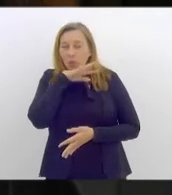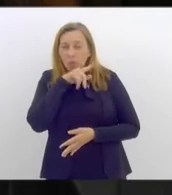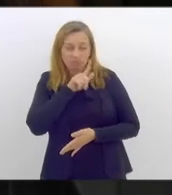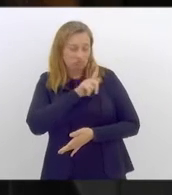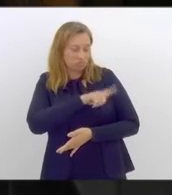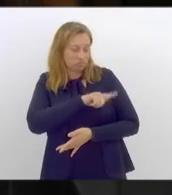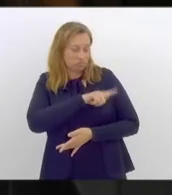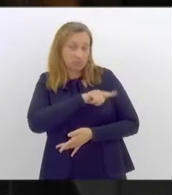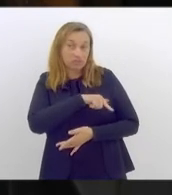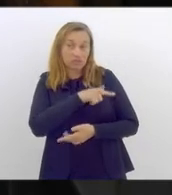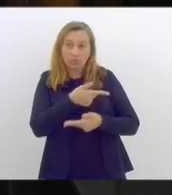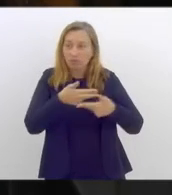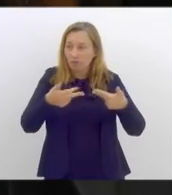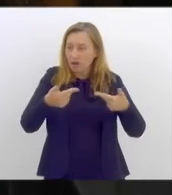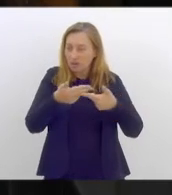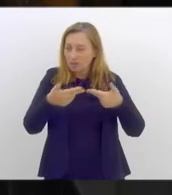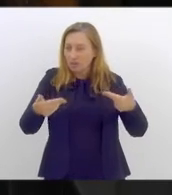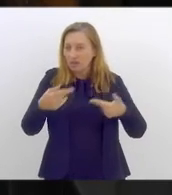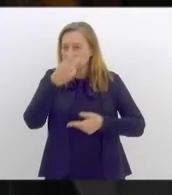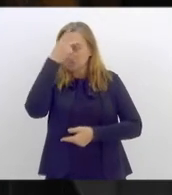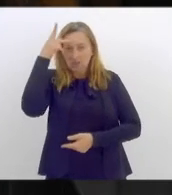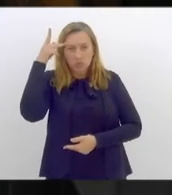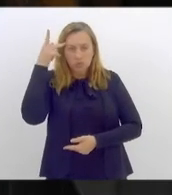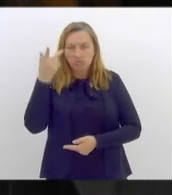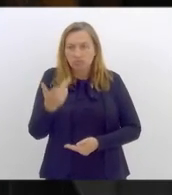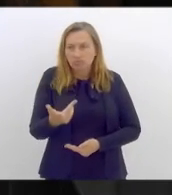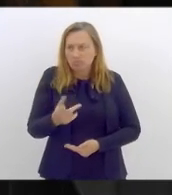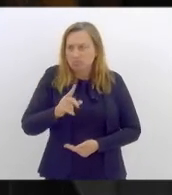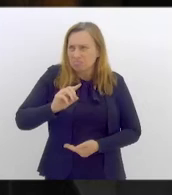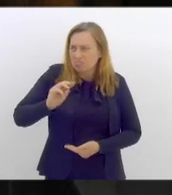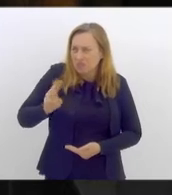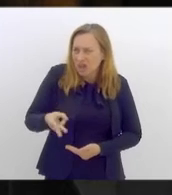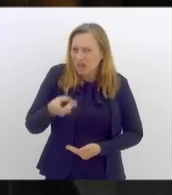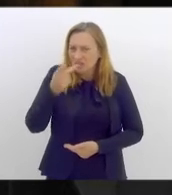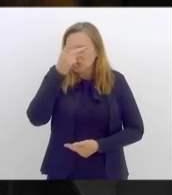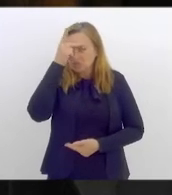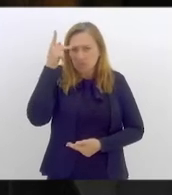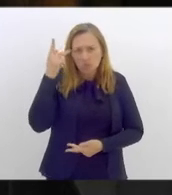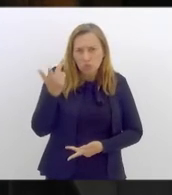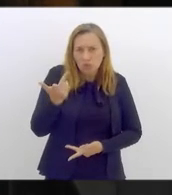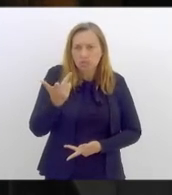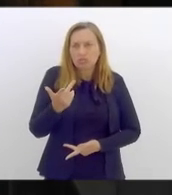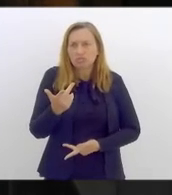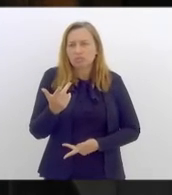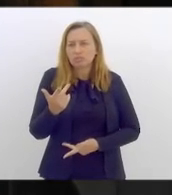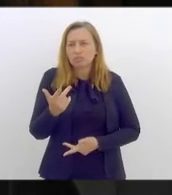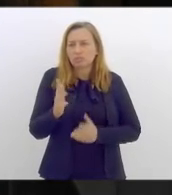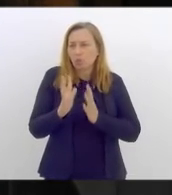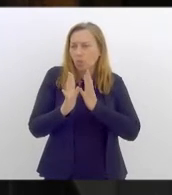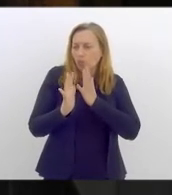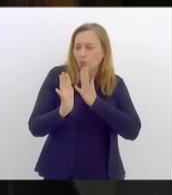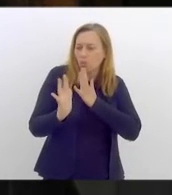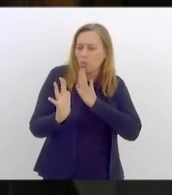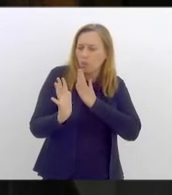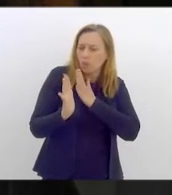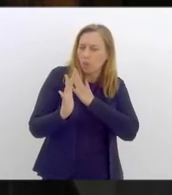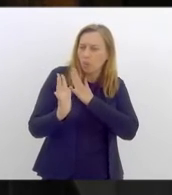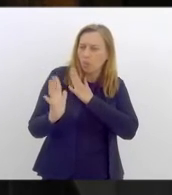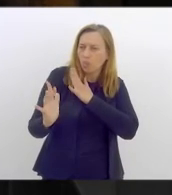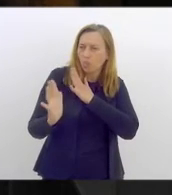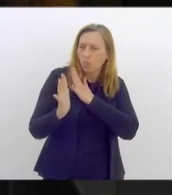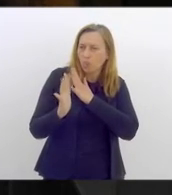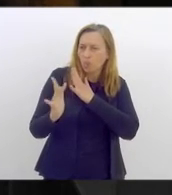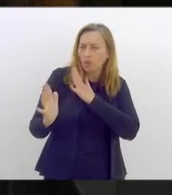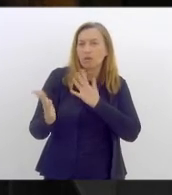dezenas centenas de pessoas milhares de pessoas nas filhas nas filas do